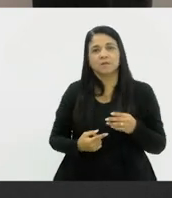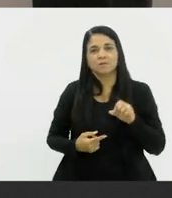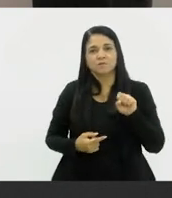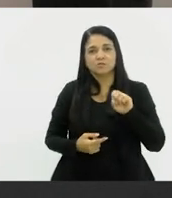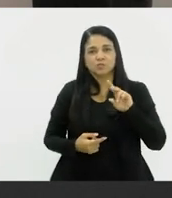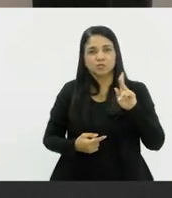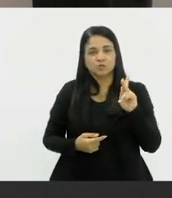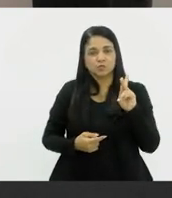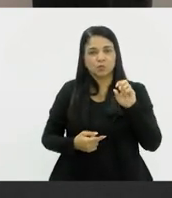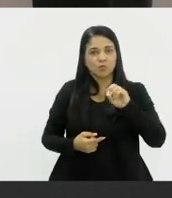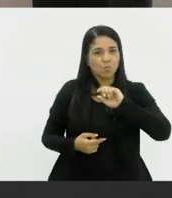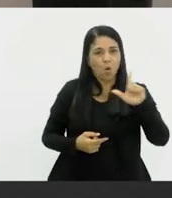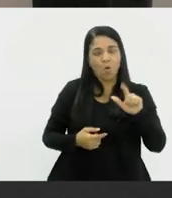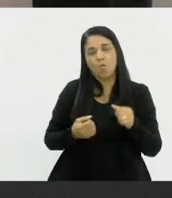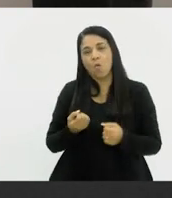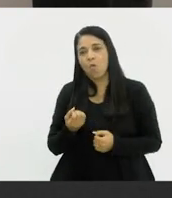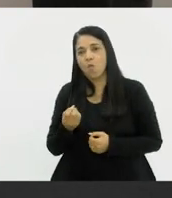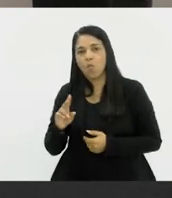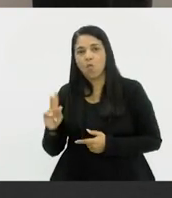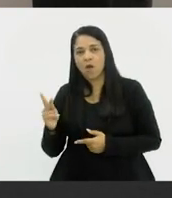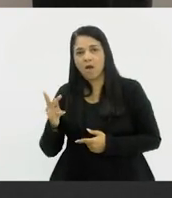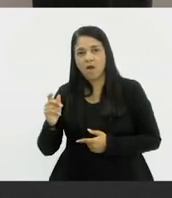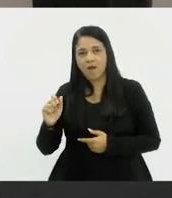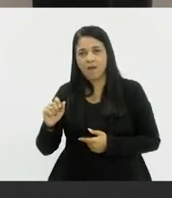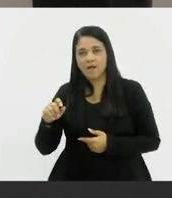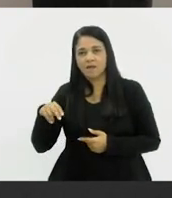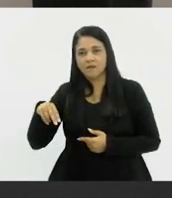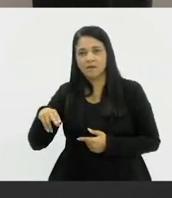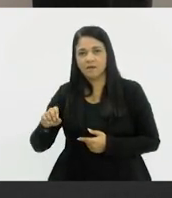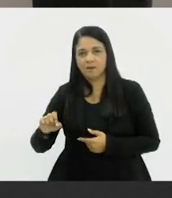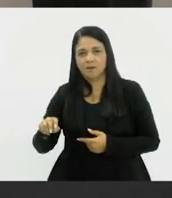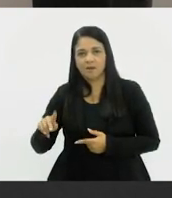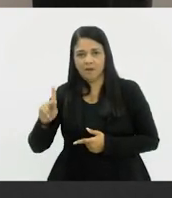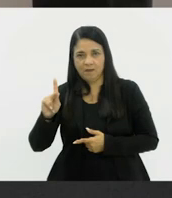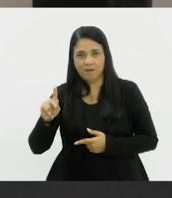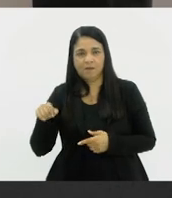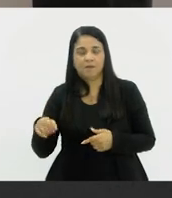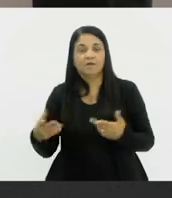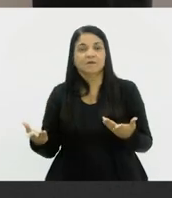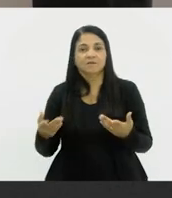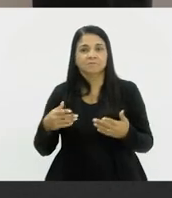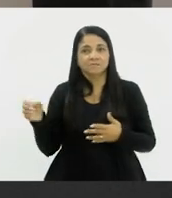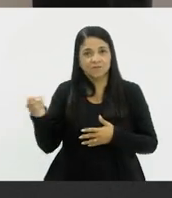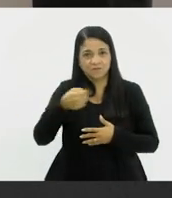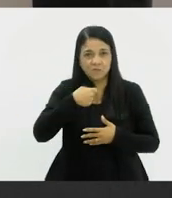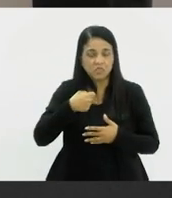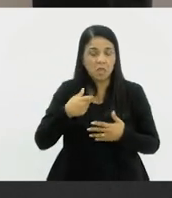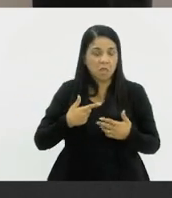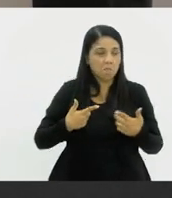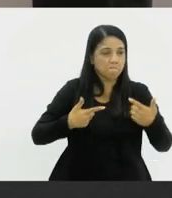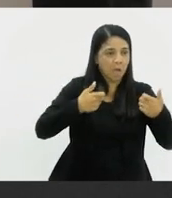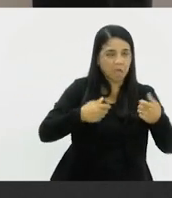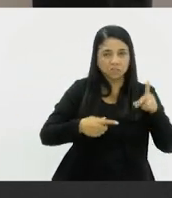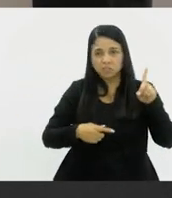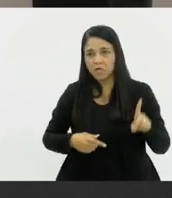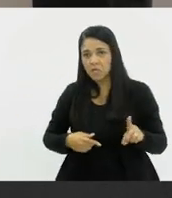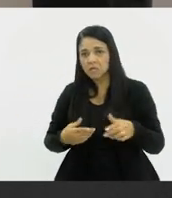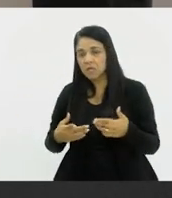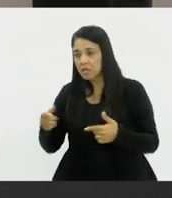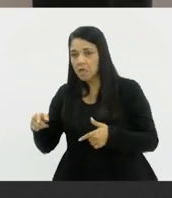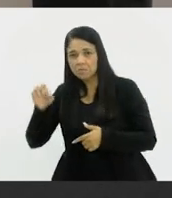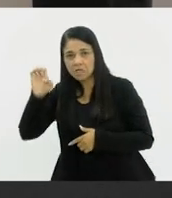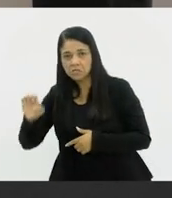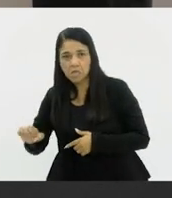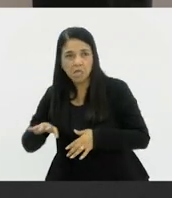vê dentro de um bar né Eh uma separação né destilados paraa direita né fermentados